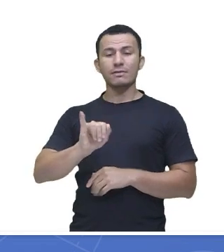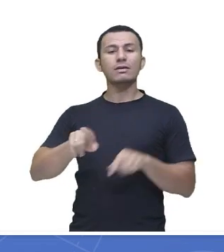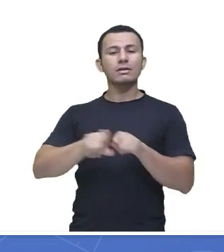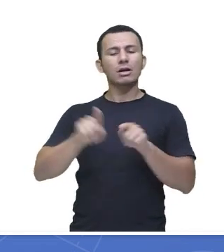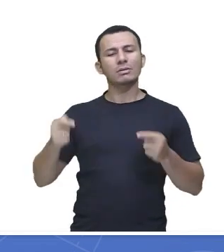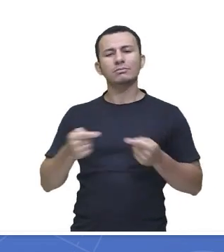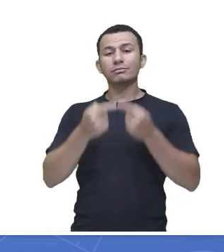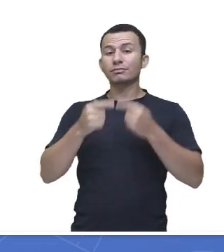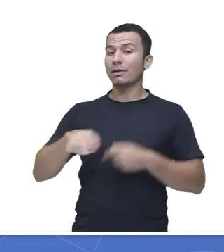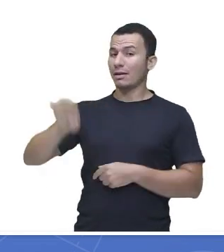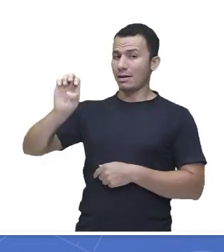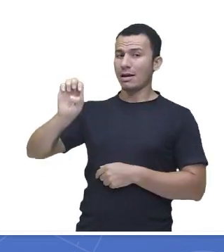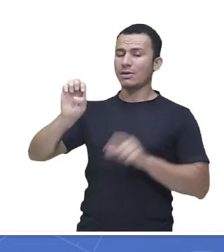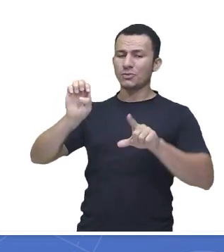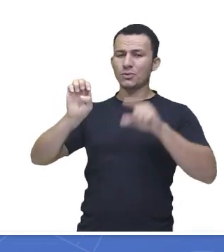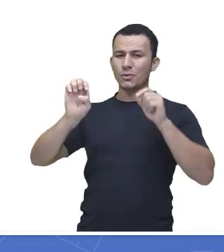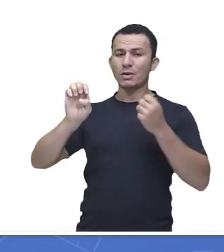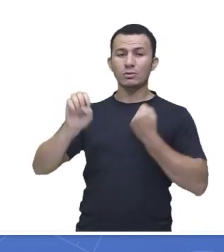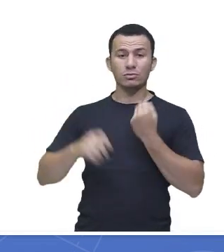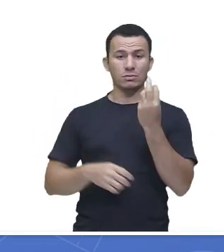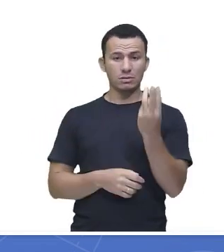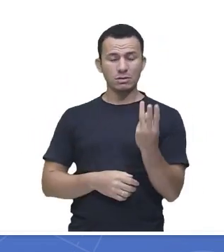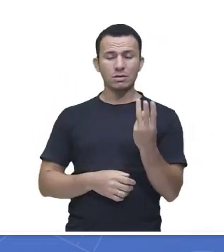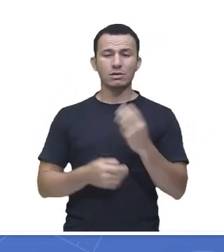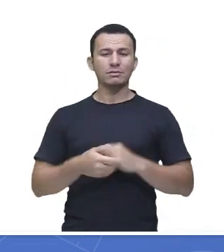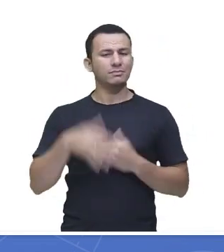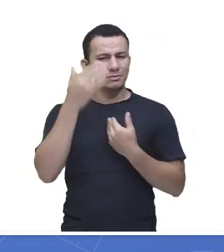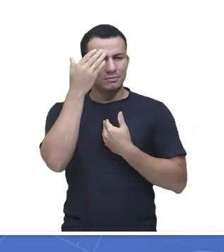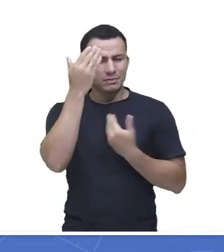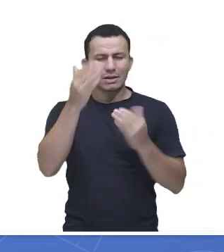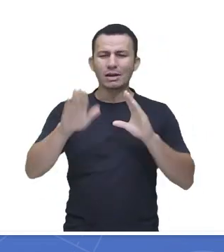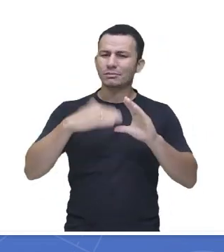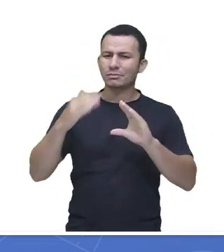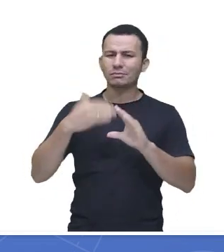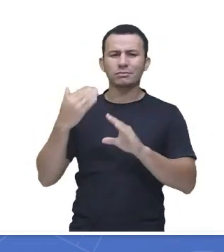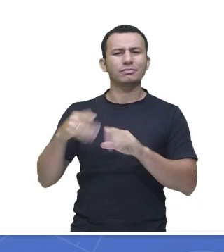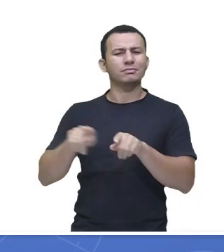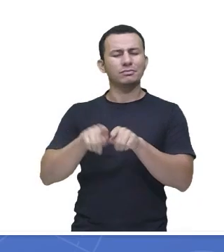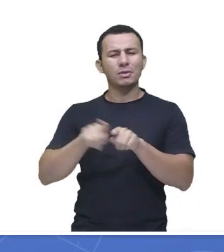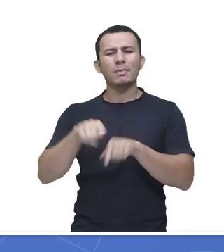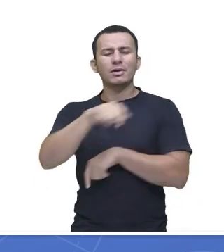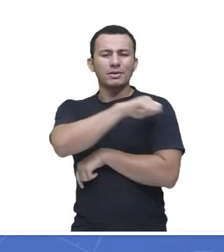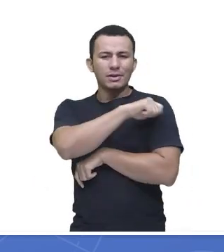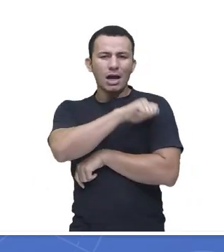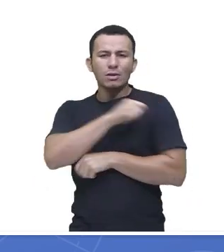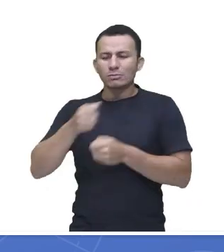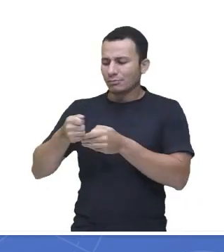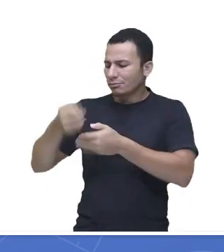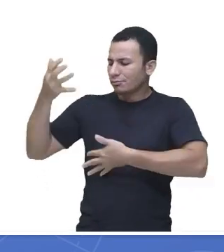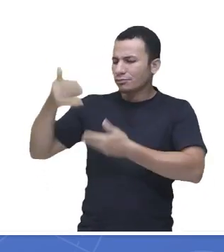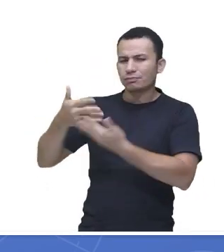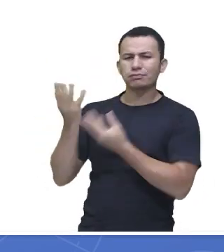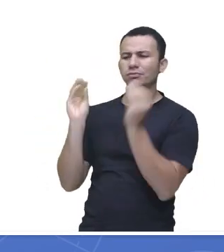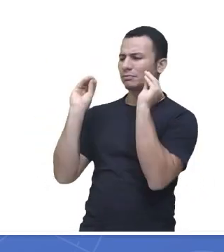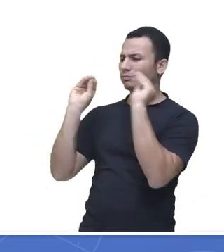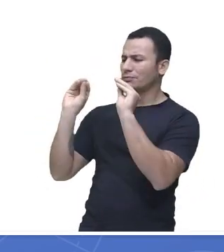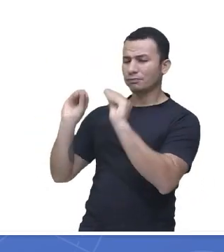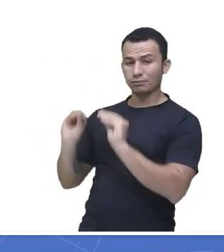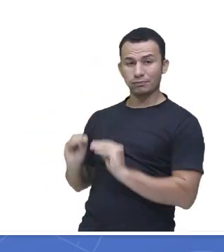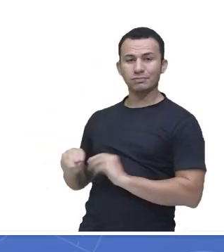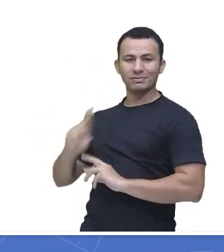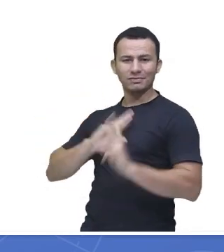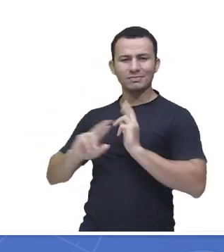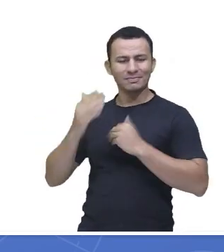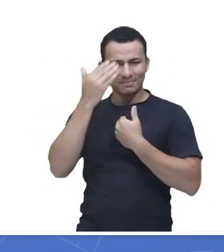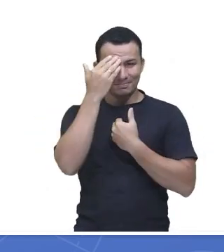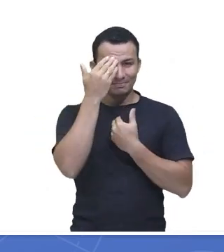questão 3. Muito obrigada, Levi, pela sua participação e pelos demais alunos que estão lá no chat, colocando também as suas respostas, tá